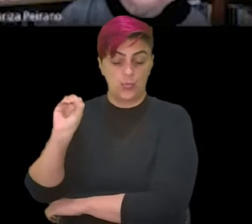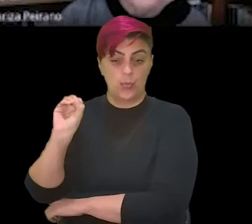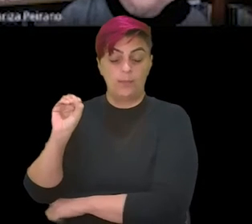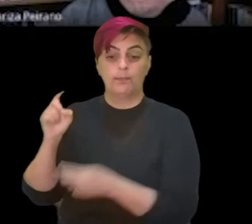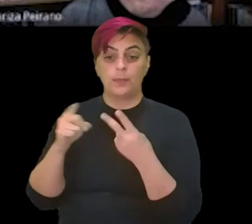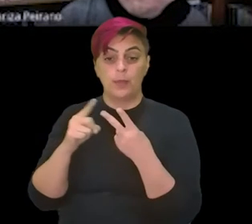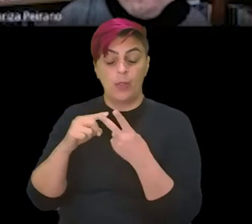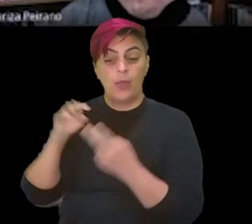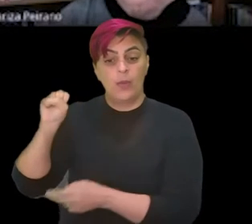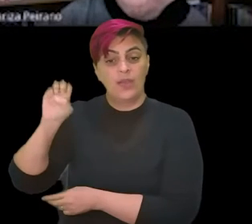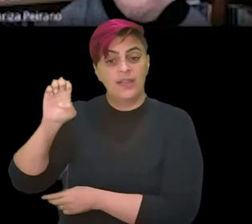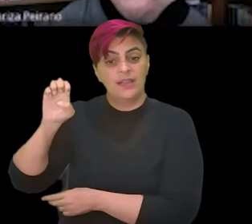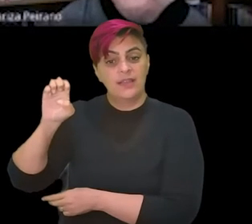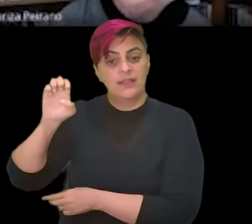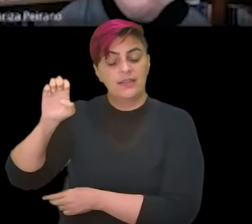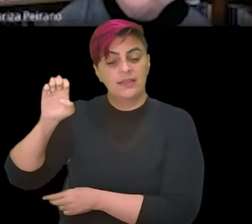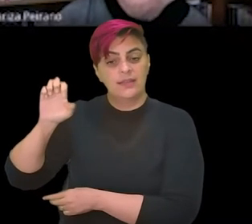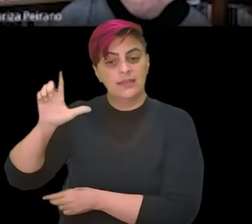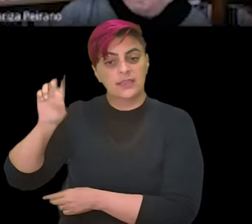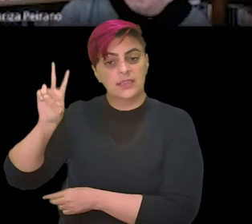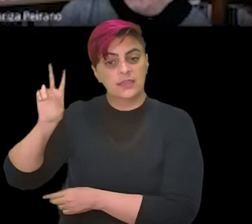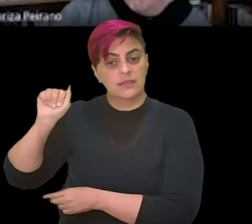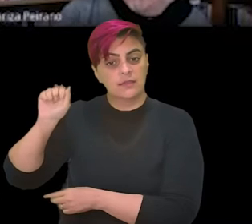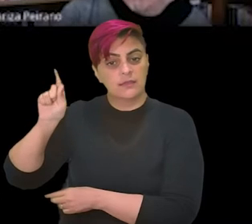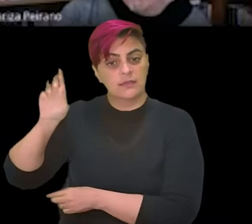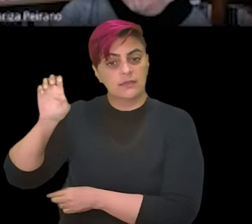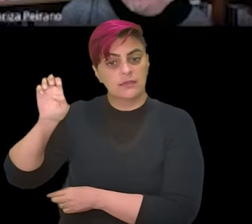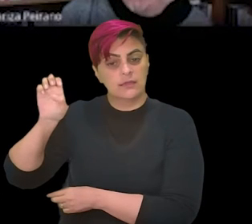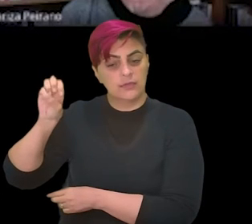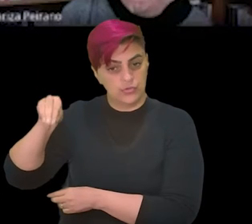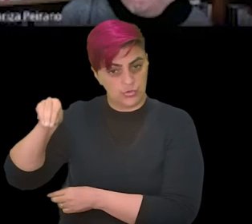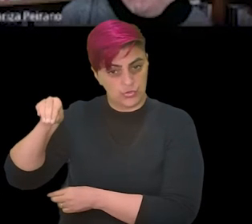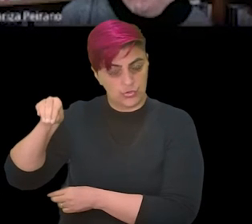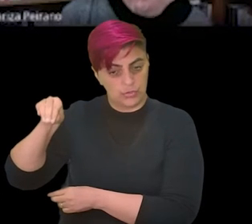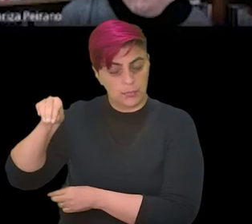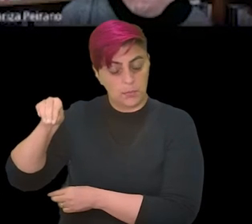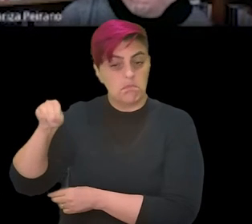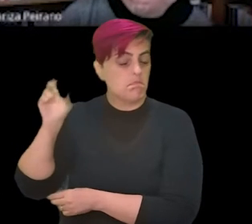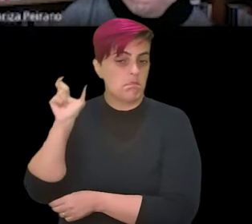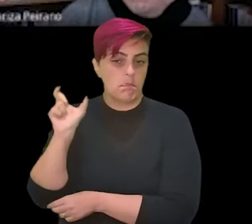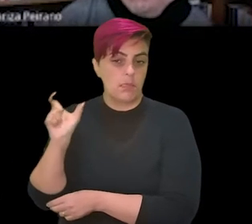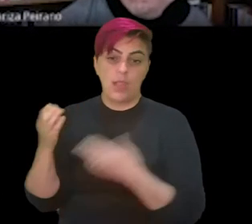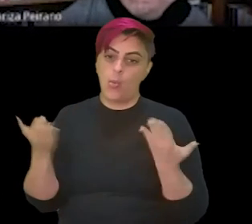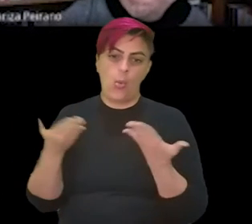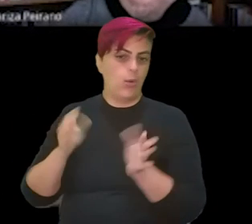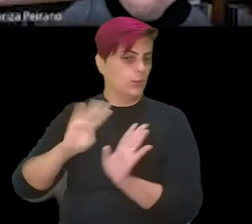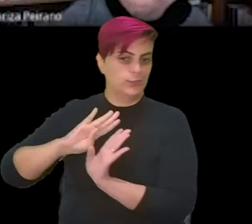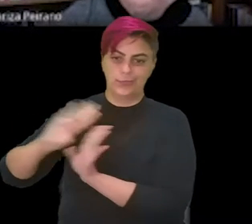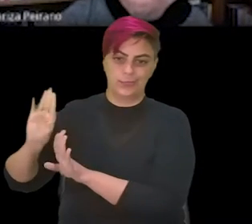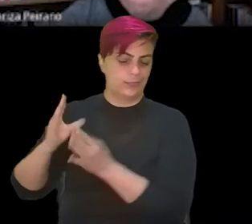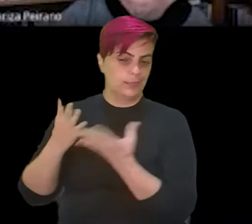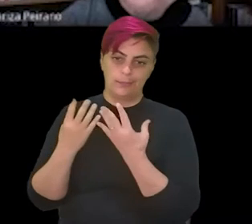até nos títulos dos livros dele, e até mesmo niggers em textos